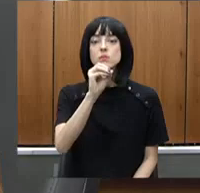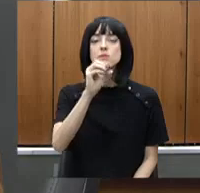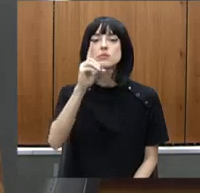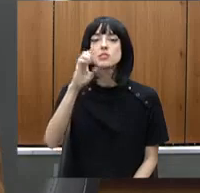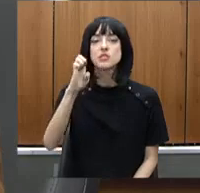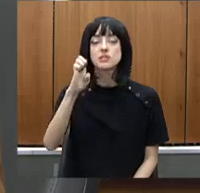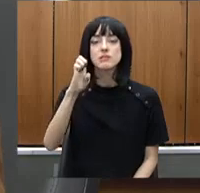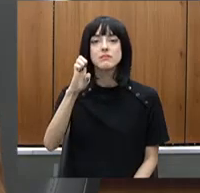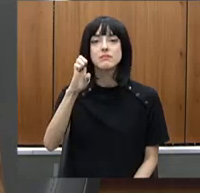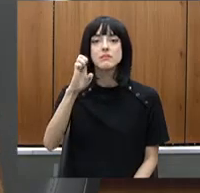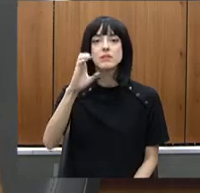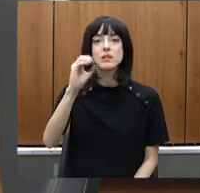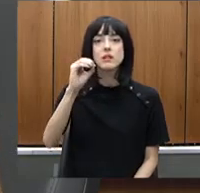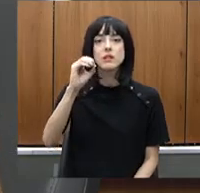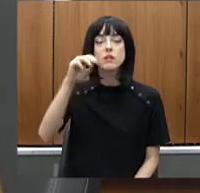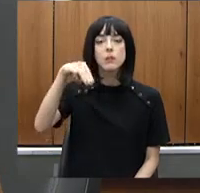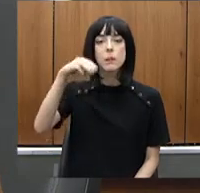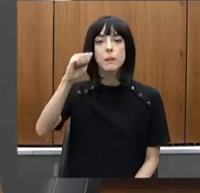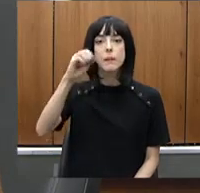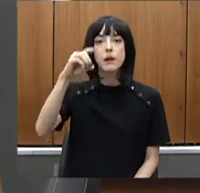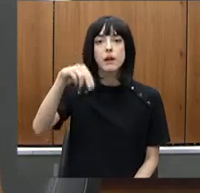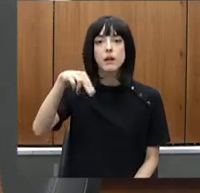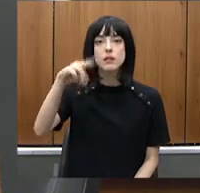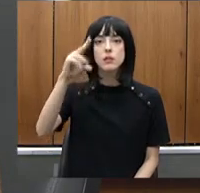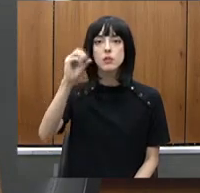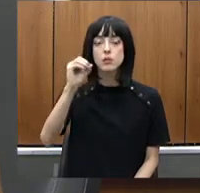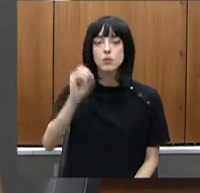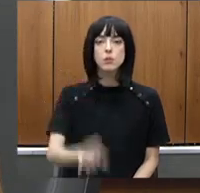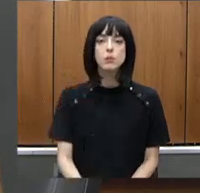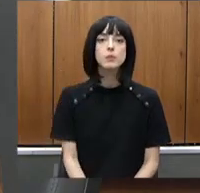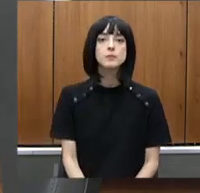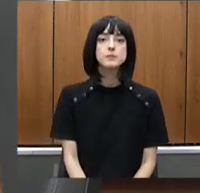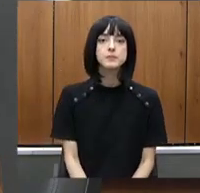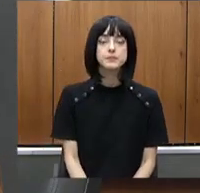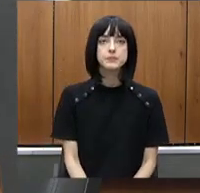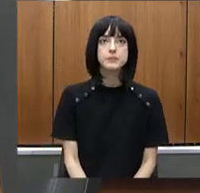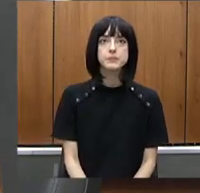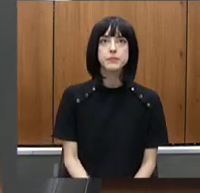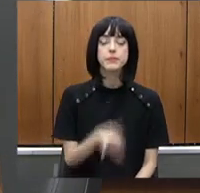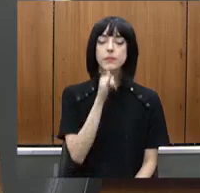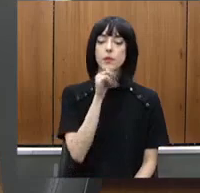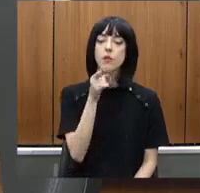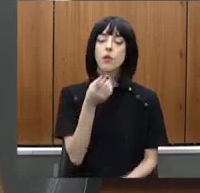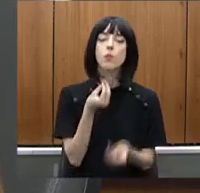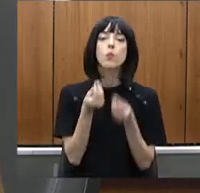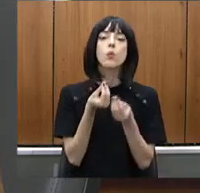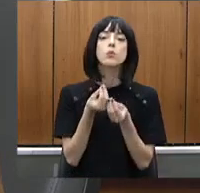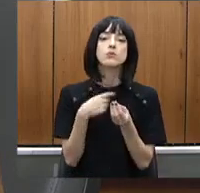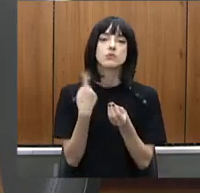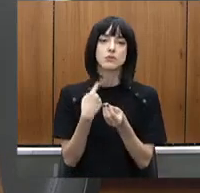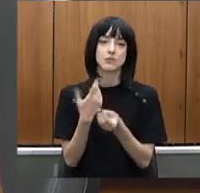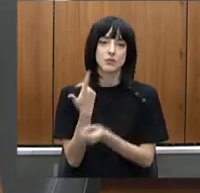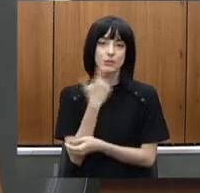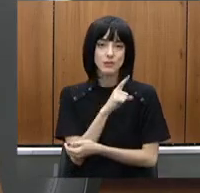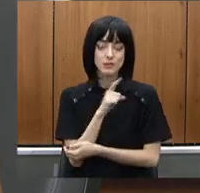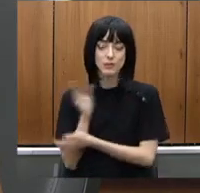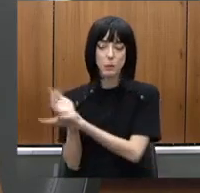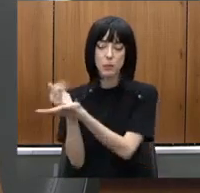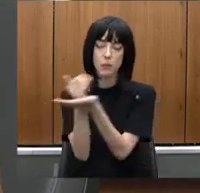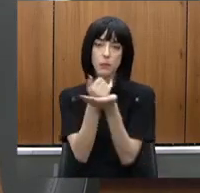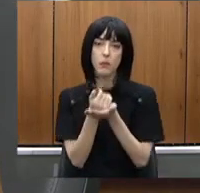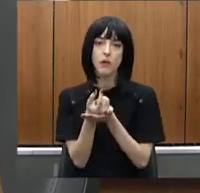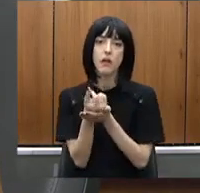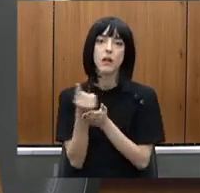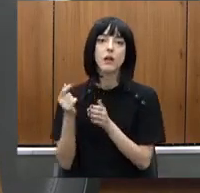o por exemplo aqui ó ação de comando digitalização da rede Rádio Fonte de recursos esse aqui 86%